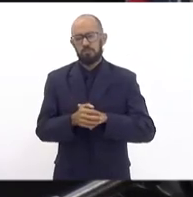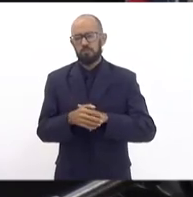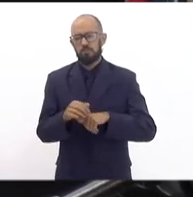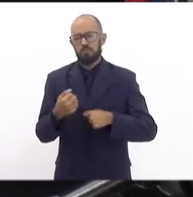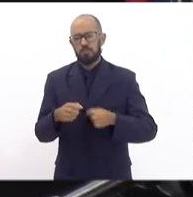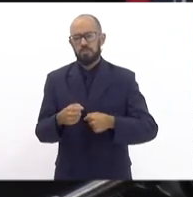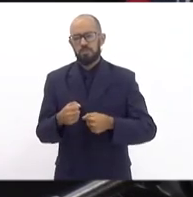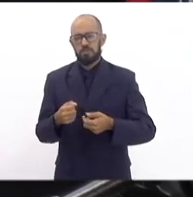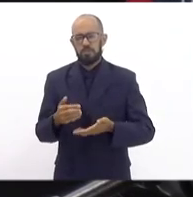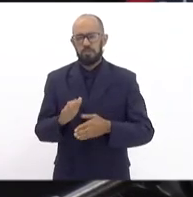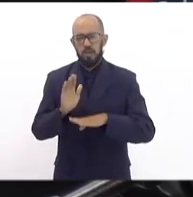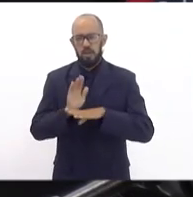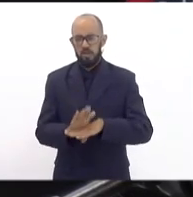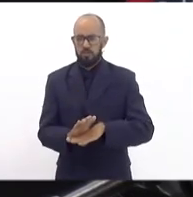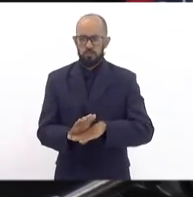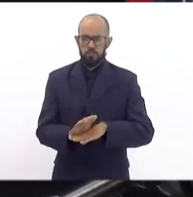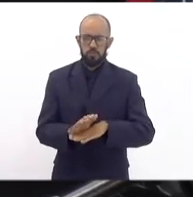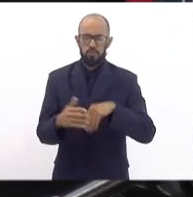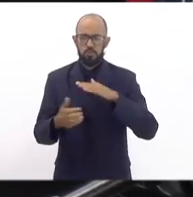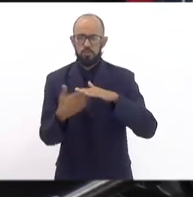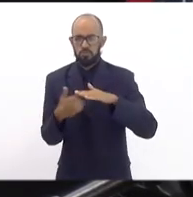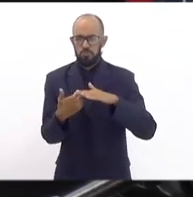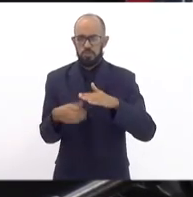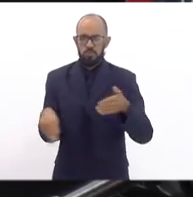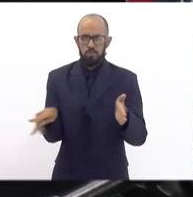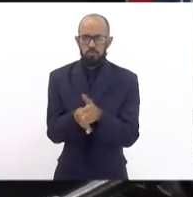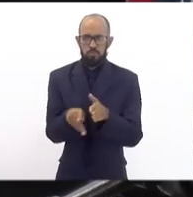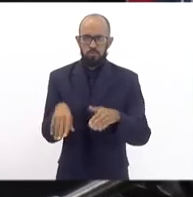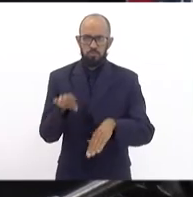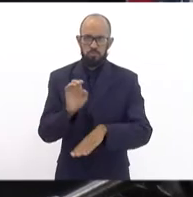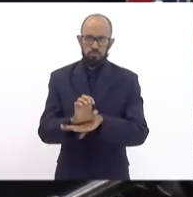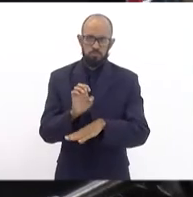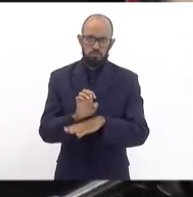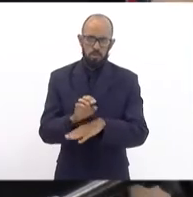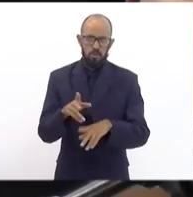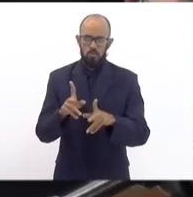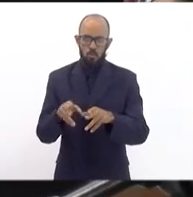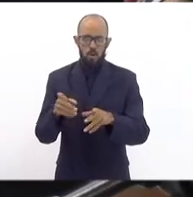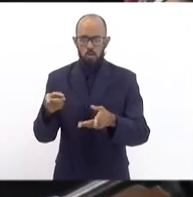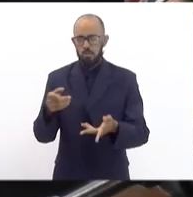contribuição aí com empresas do Estado, como